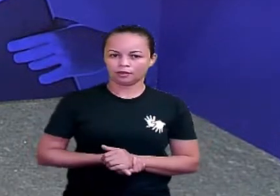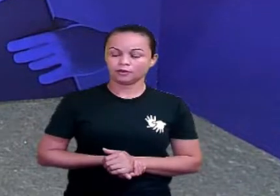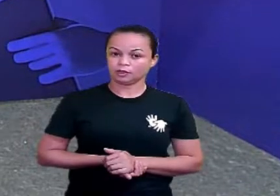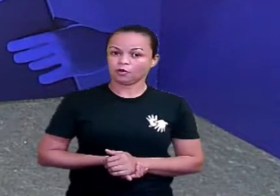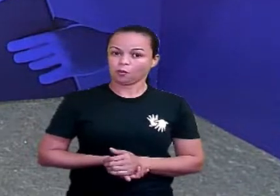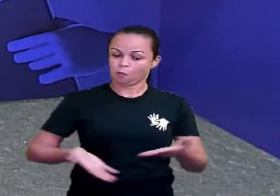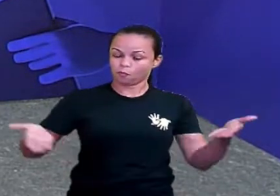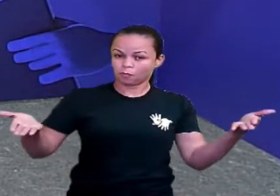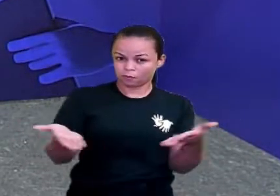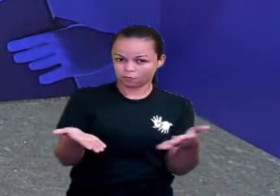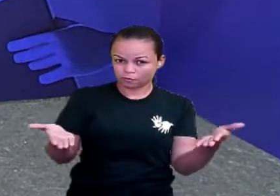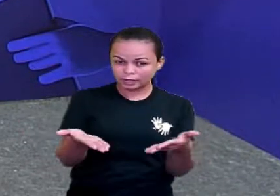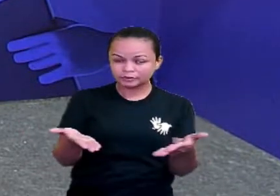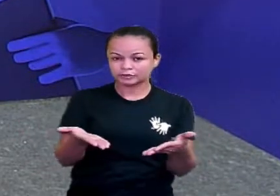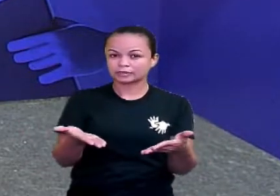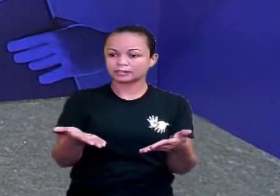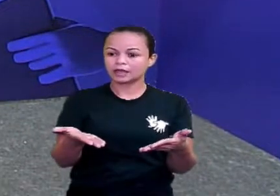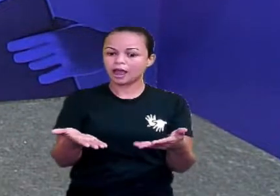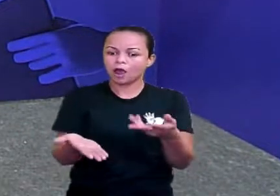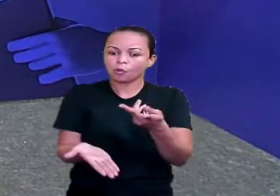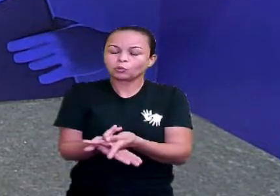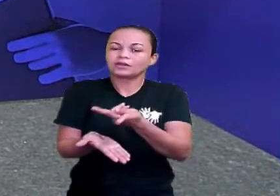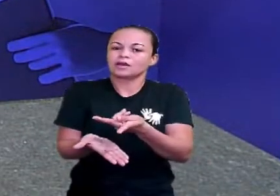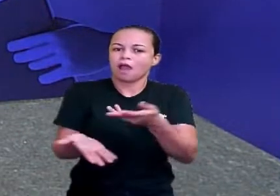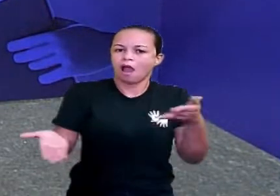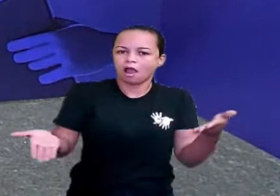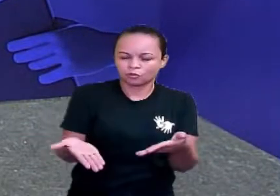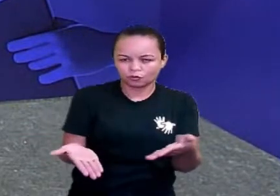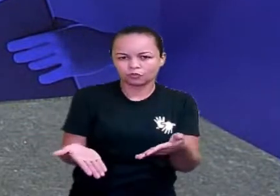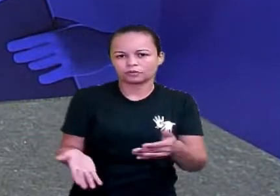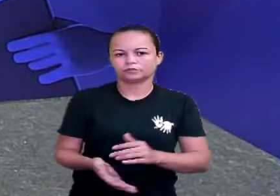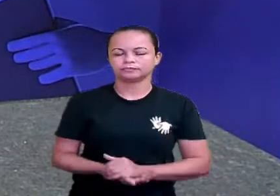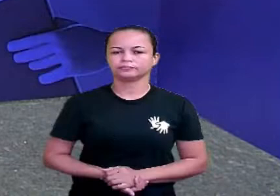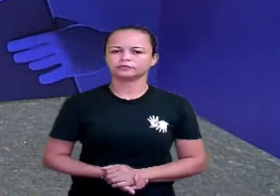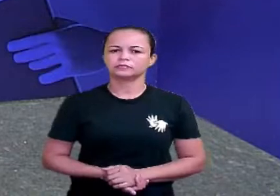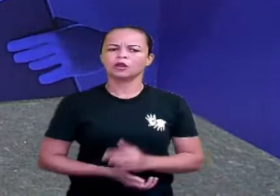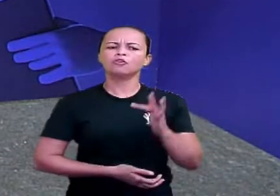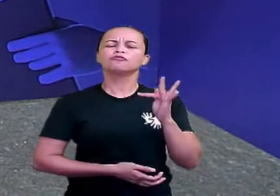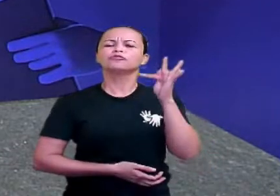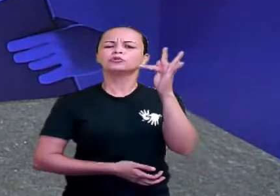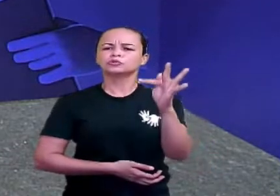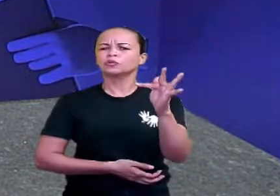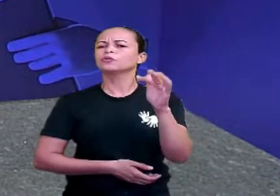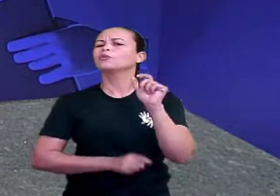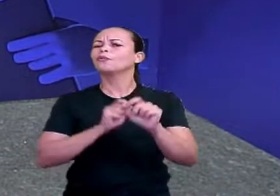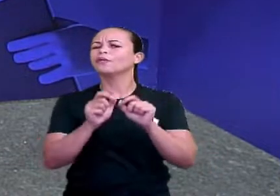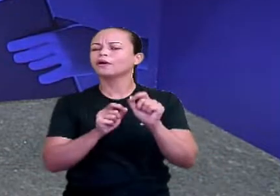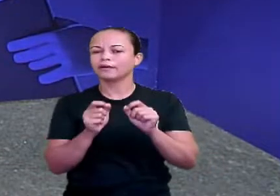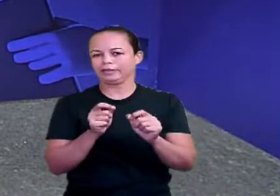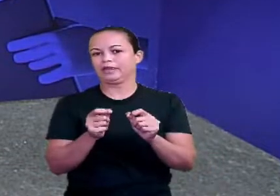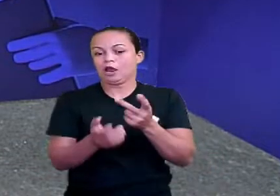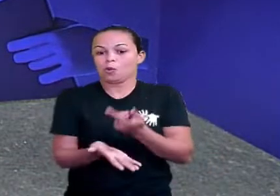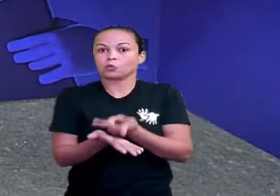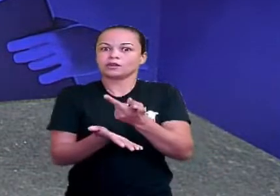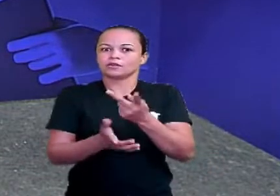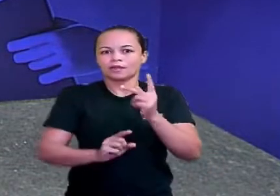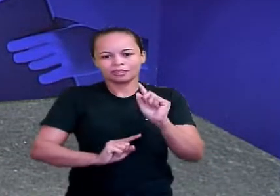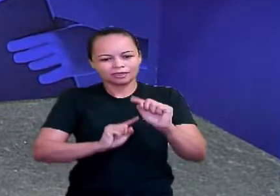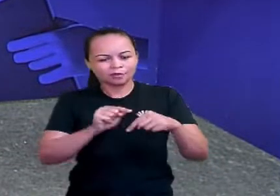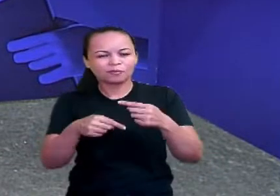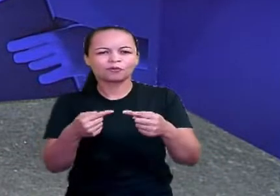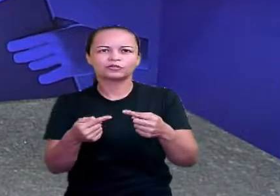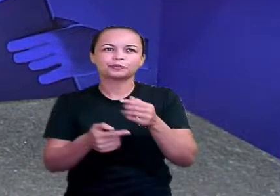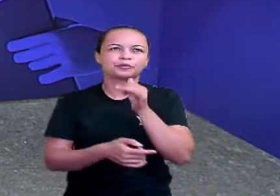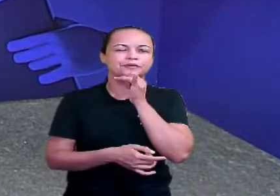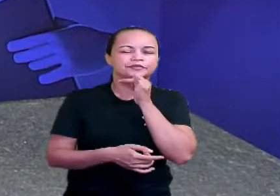está acontecendo agora. E futuro é o que ainda vai acontecer. São as coisas que a gente planeja,